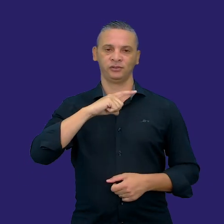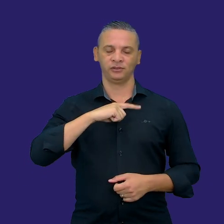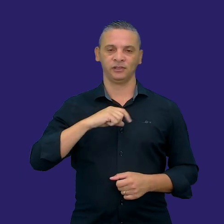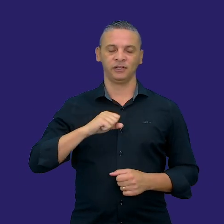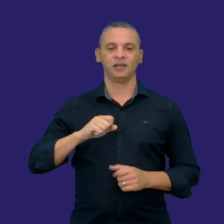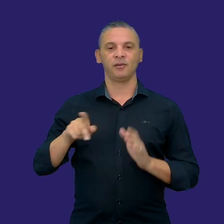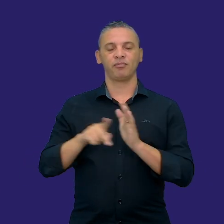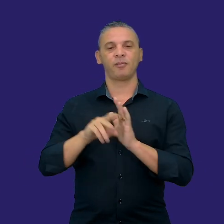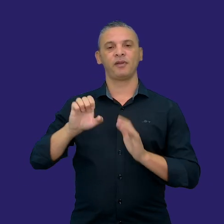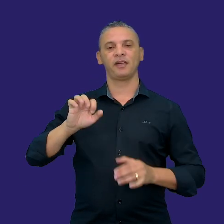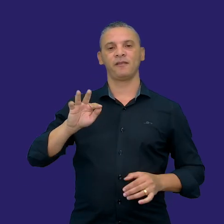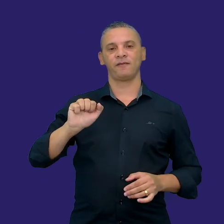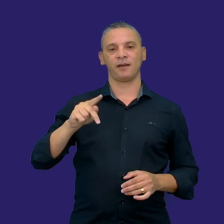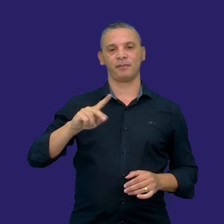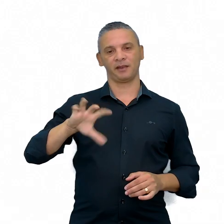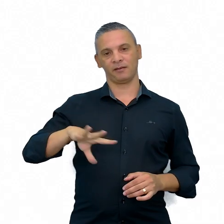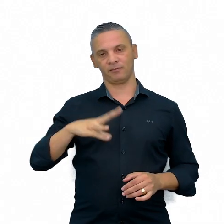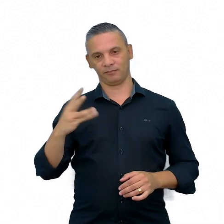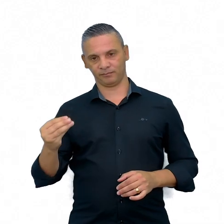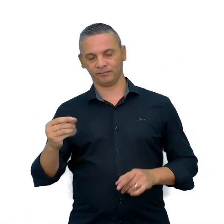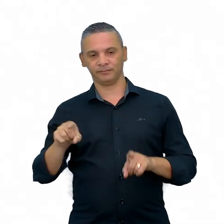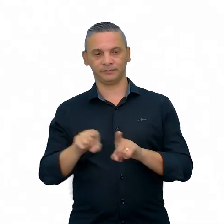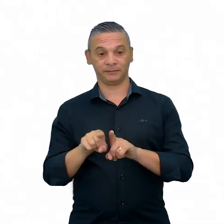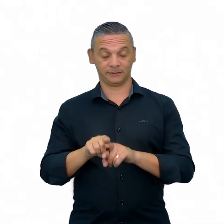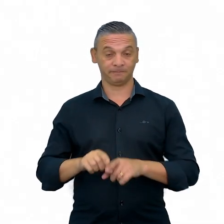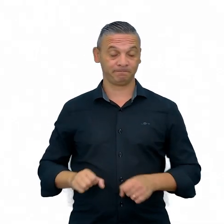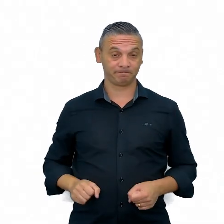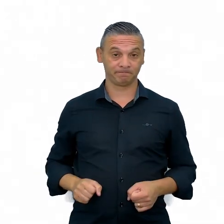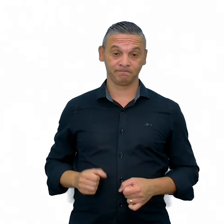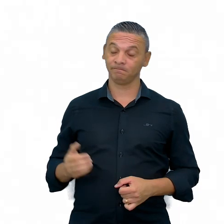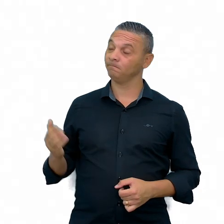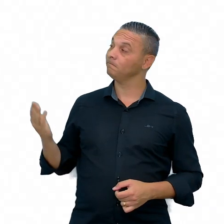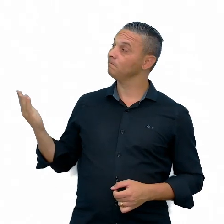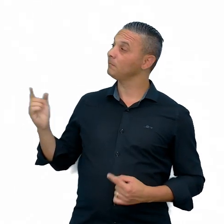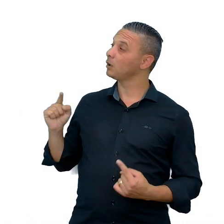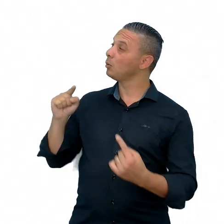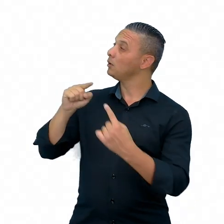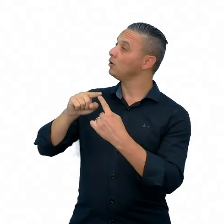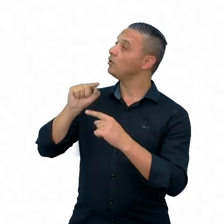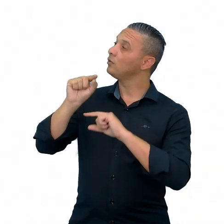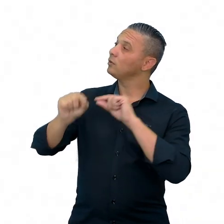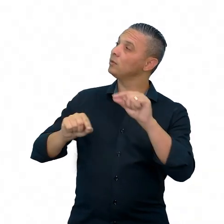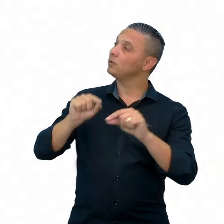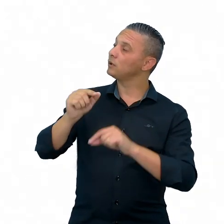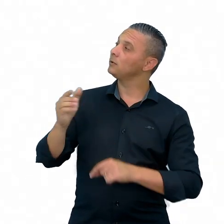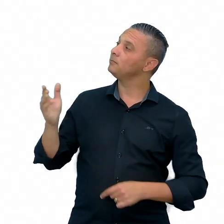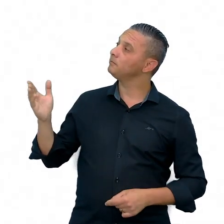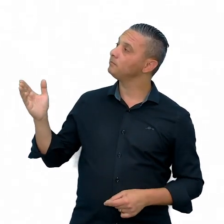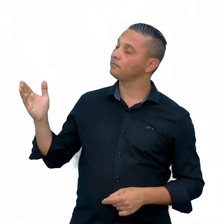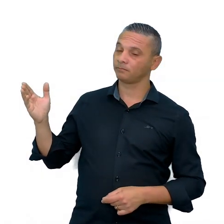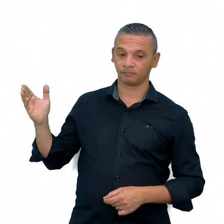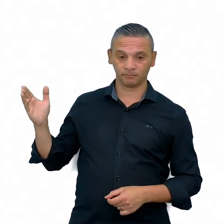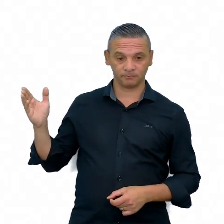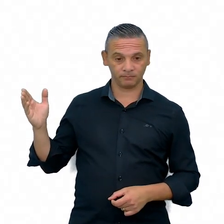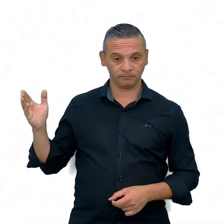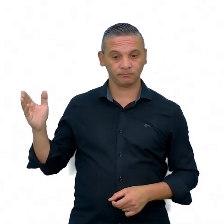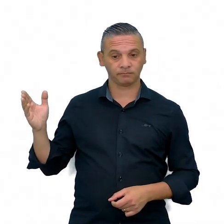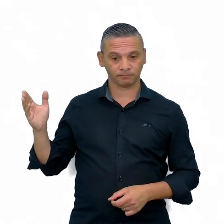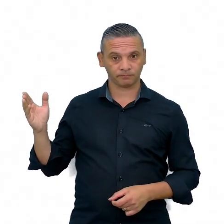EFAP disponibiliza. Bom, qual que são os nossos objetivos hoje, né? Nós